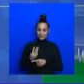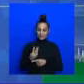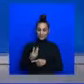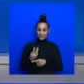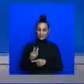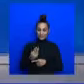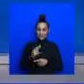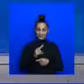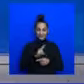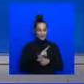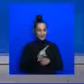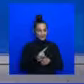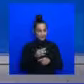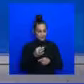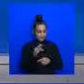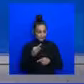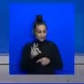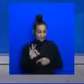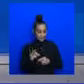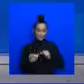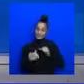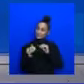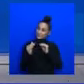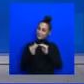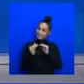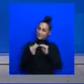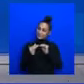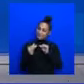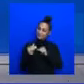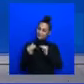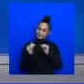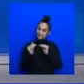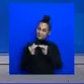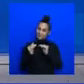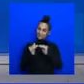73 auditores confirma obrigado